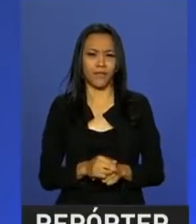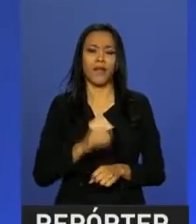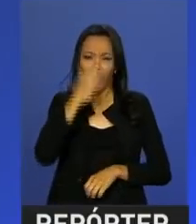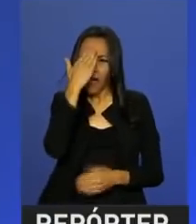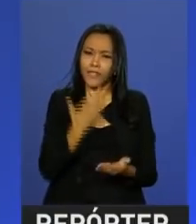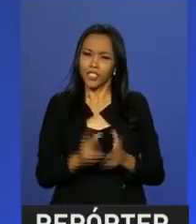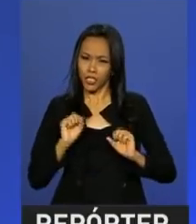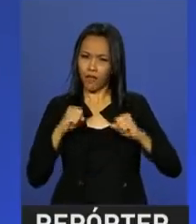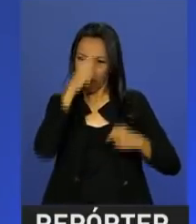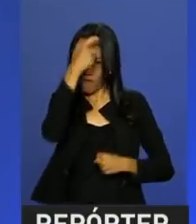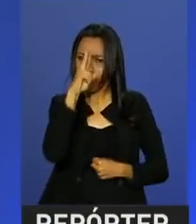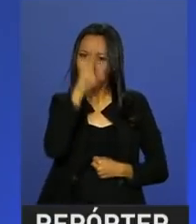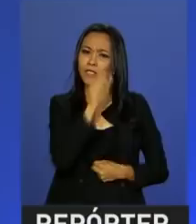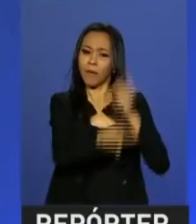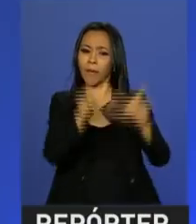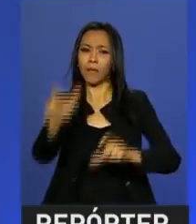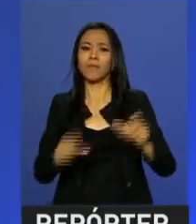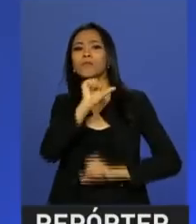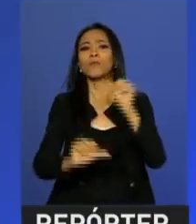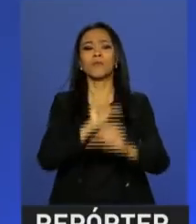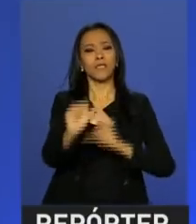acredito na força de cada um